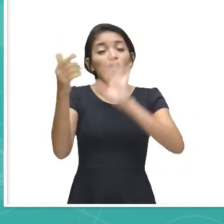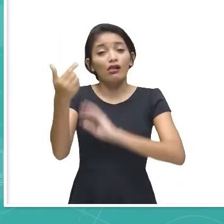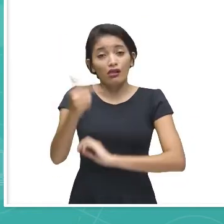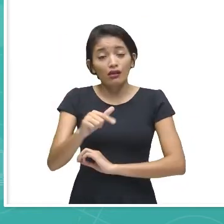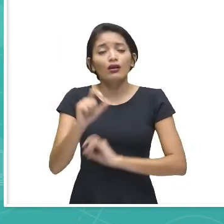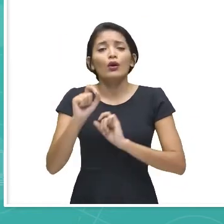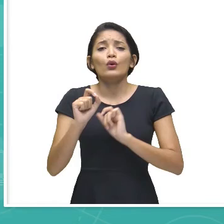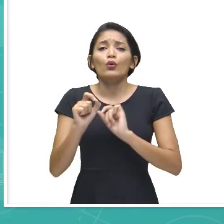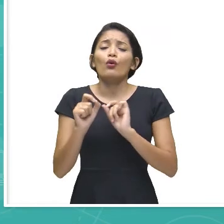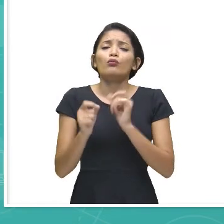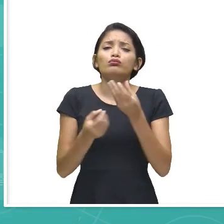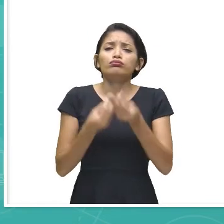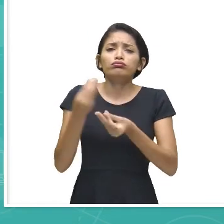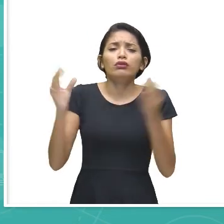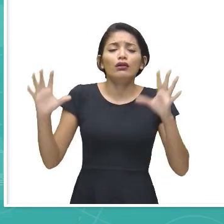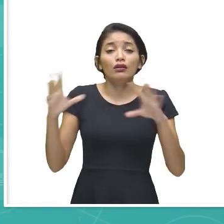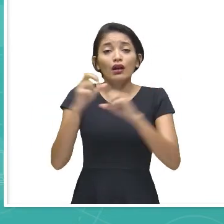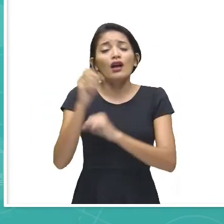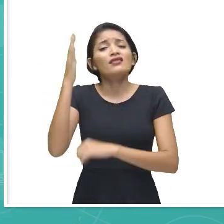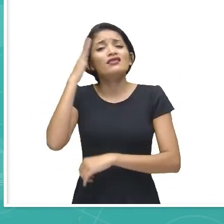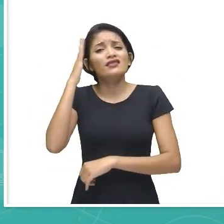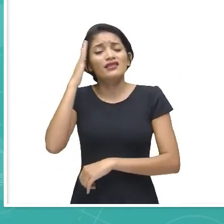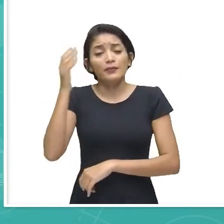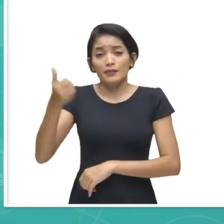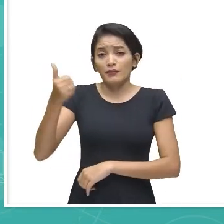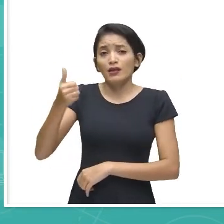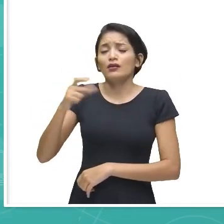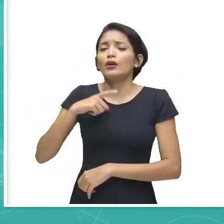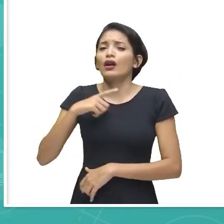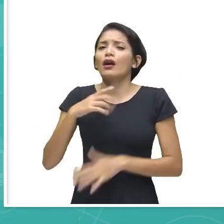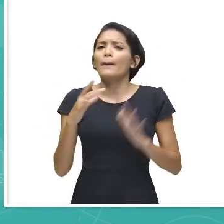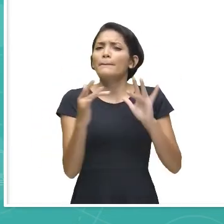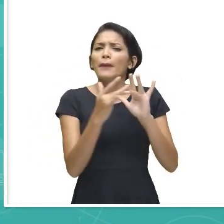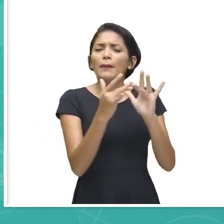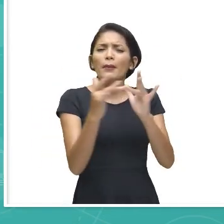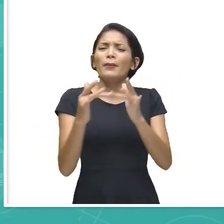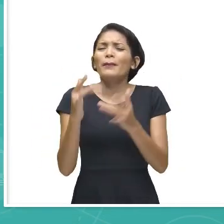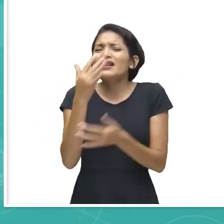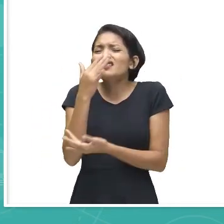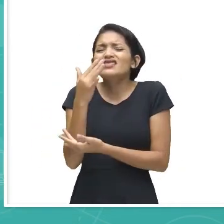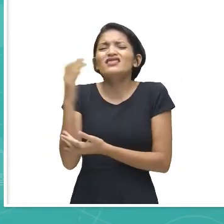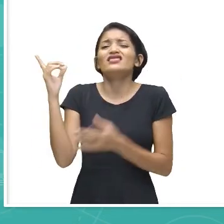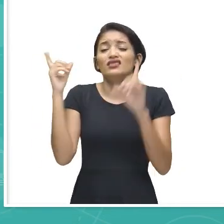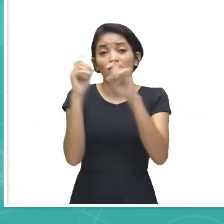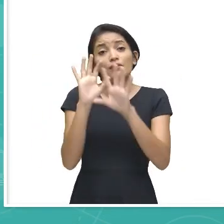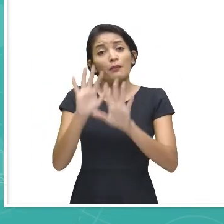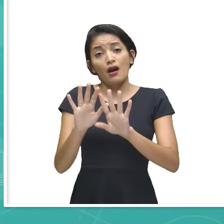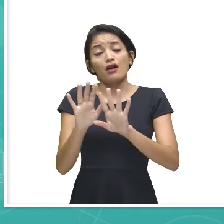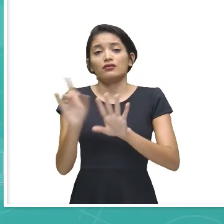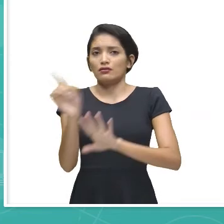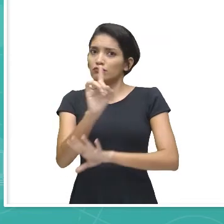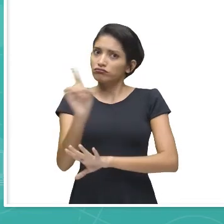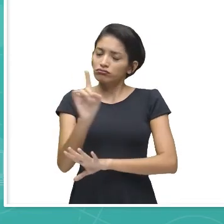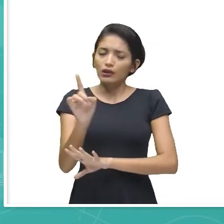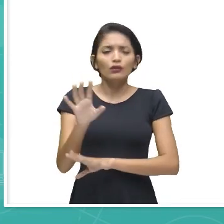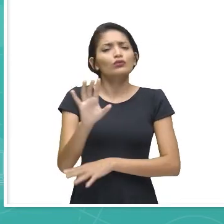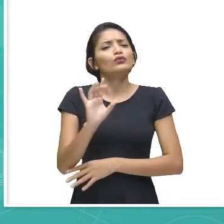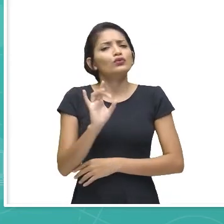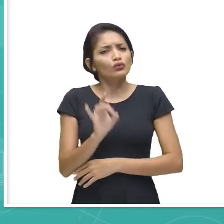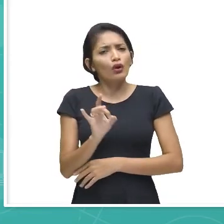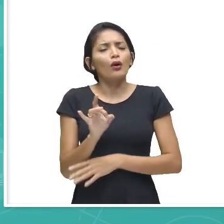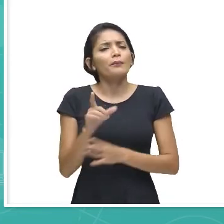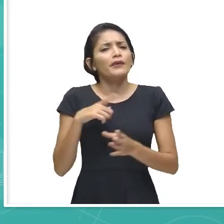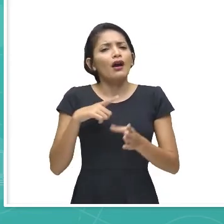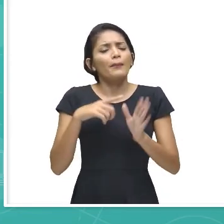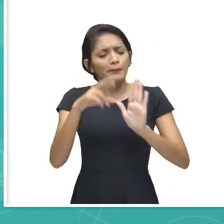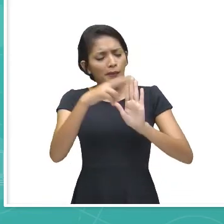como é que se faz. Eu sei que quando a gente tem o primeiro contato, parece muito difícil, mas não é, tá? É só você seguir as